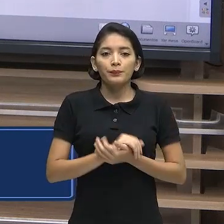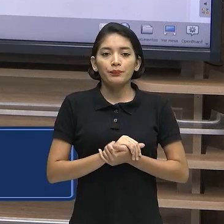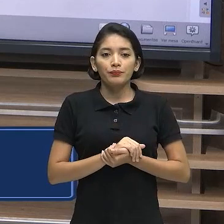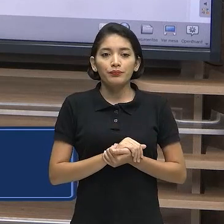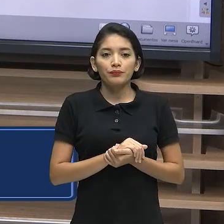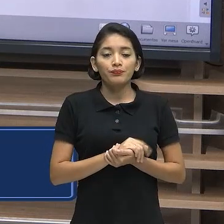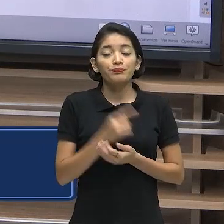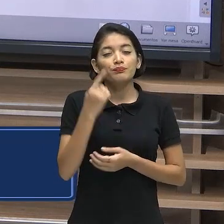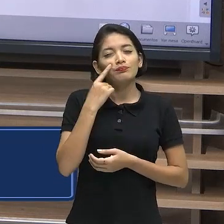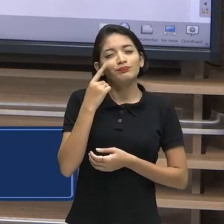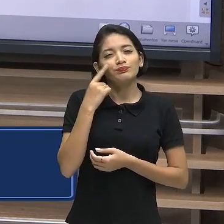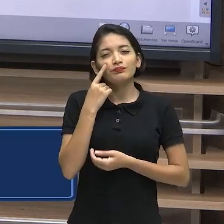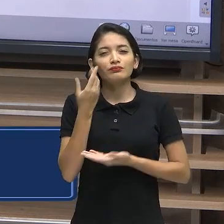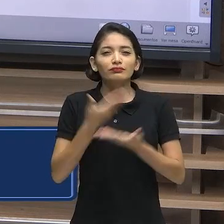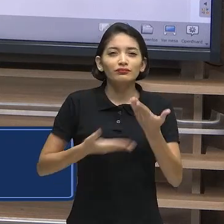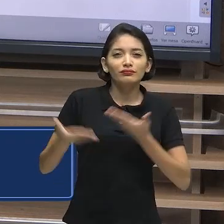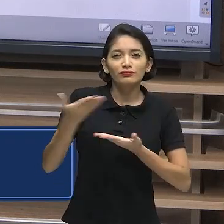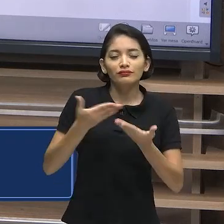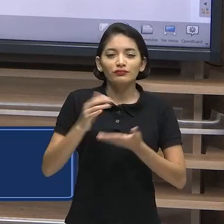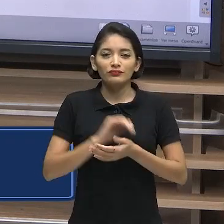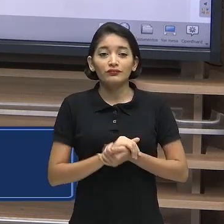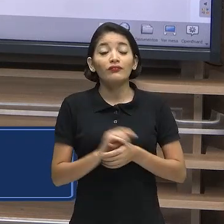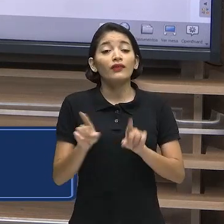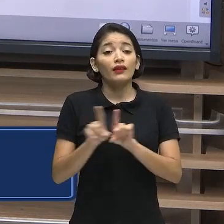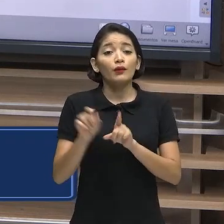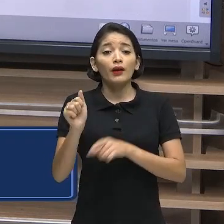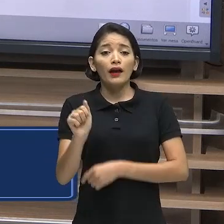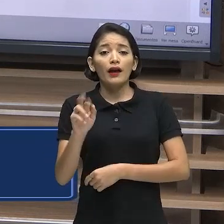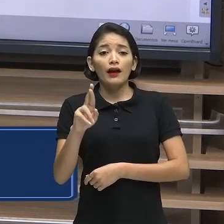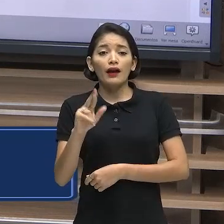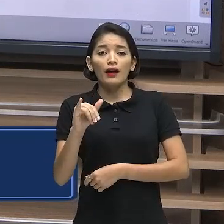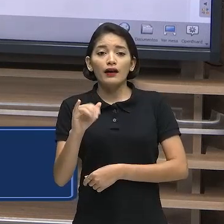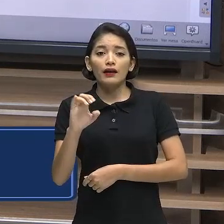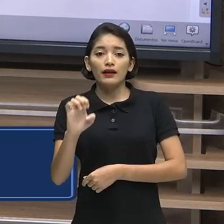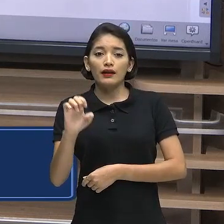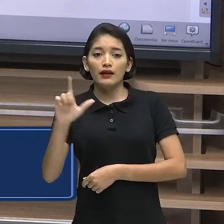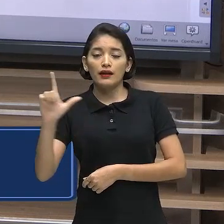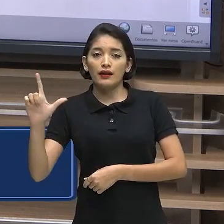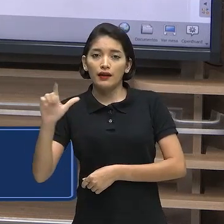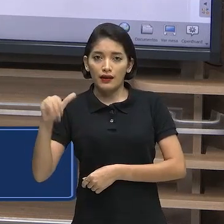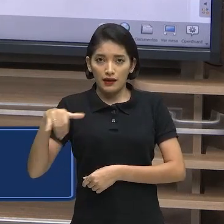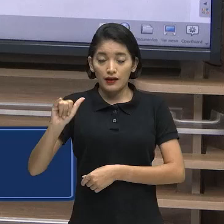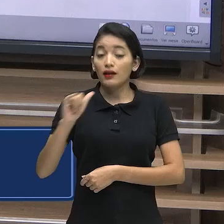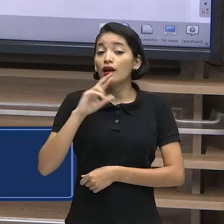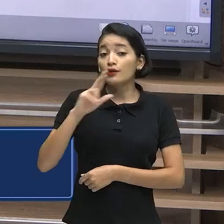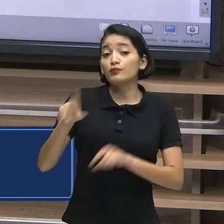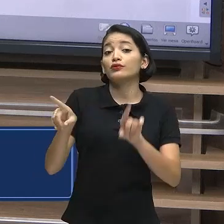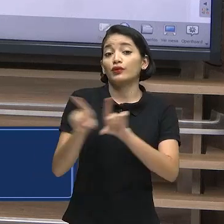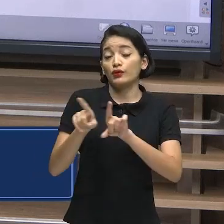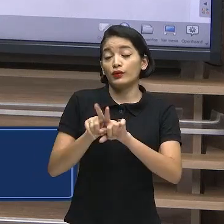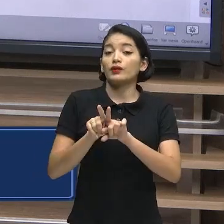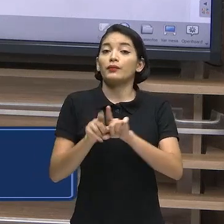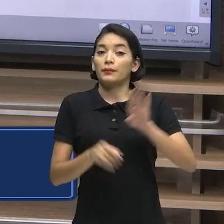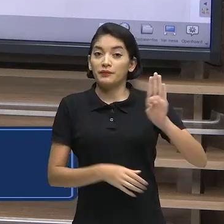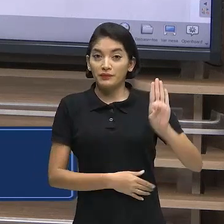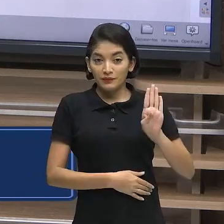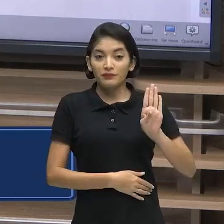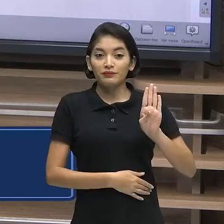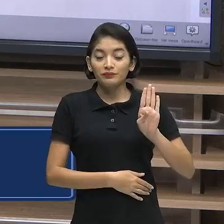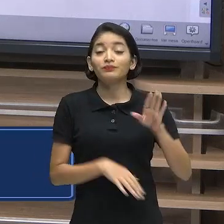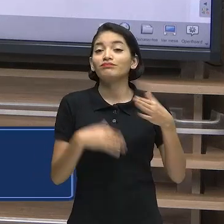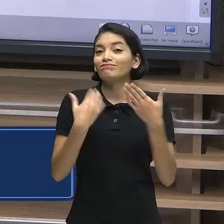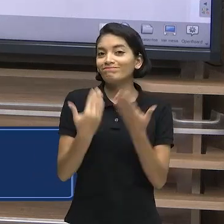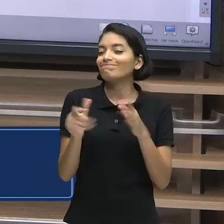Quem mais? A Arielle, né? A Arielle Cris marcou também a alternativa B, né? Então